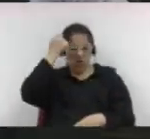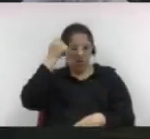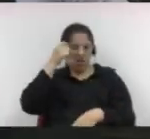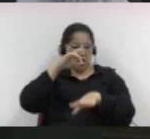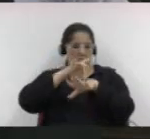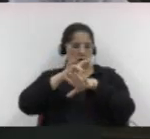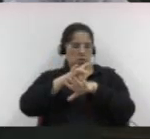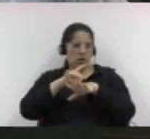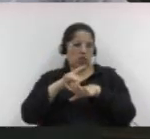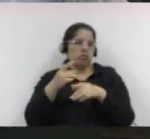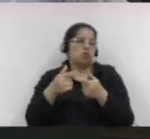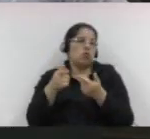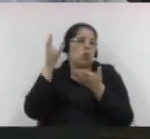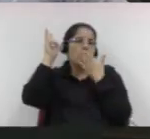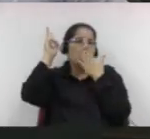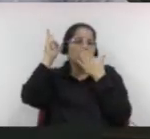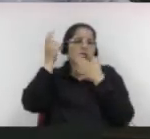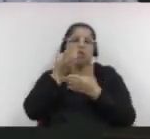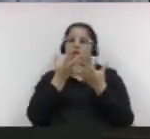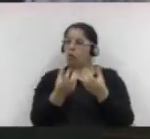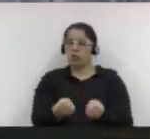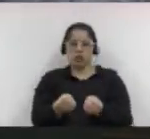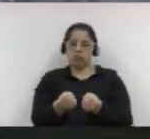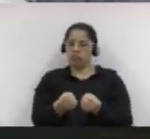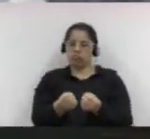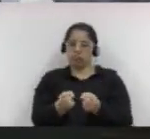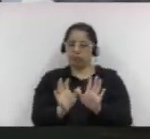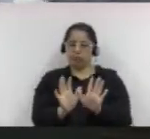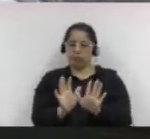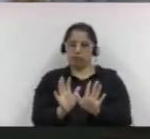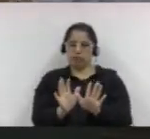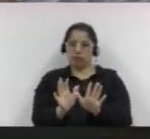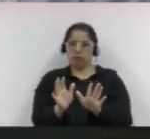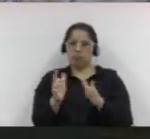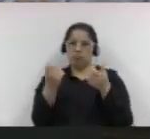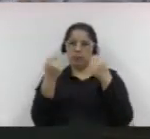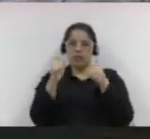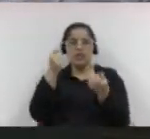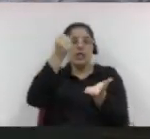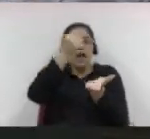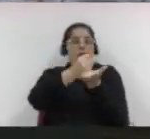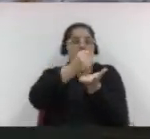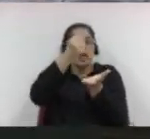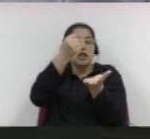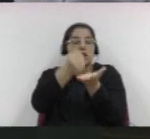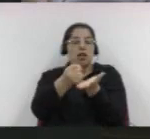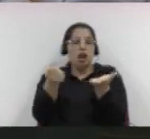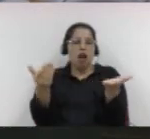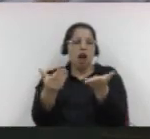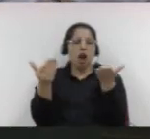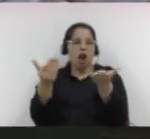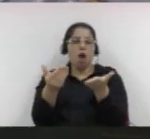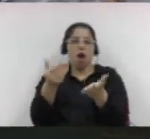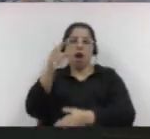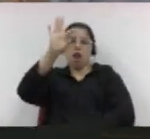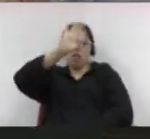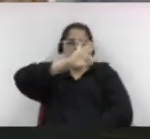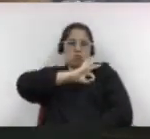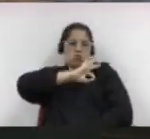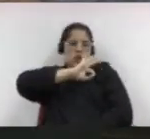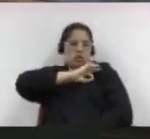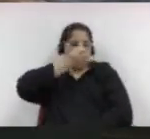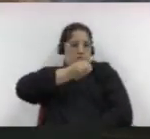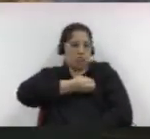sou índio, que seja. Eu não aceito, presidente. Isso tem que ser registrado e as autoridades presentes,